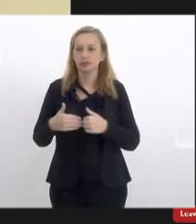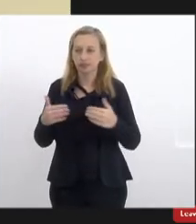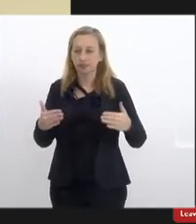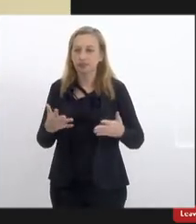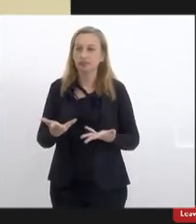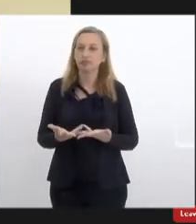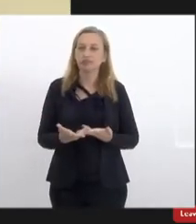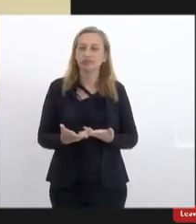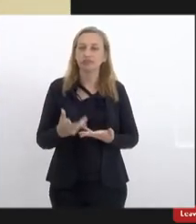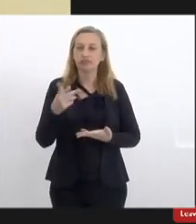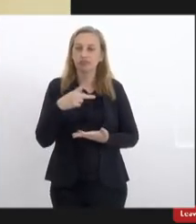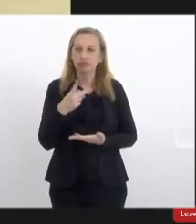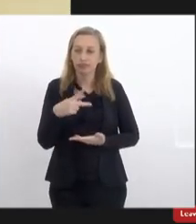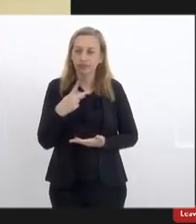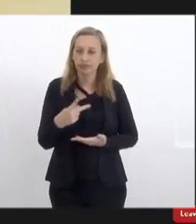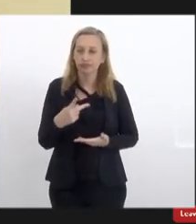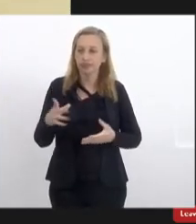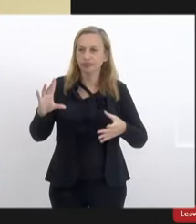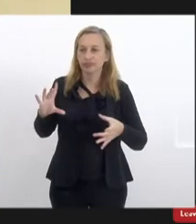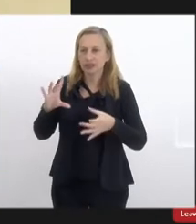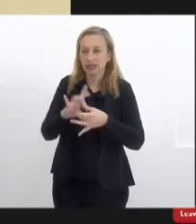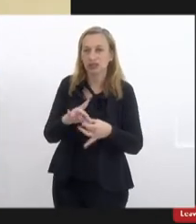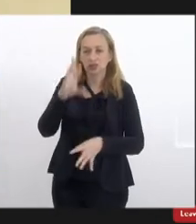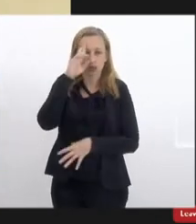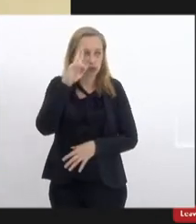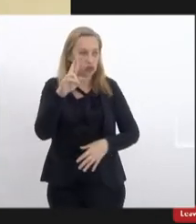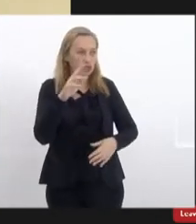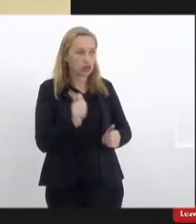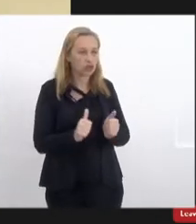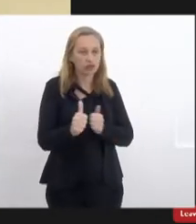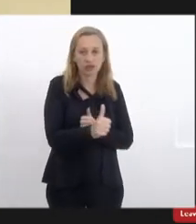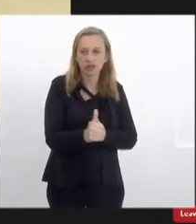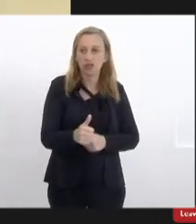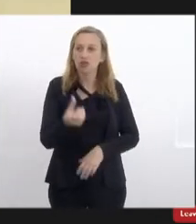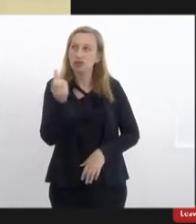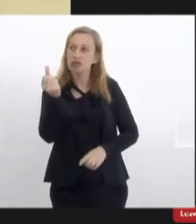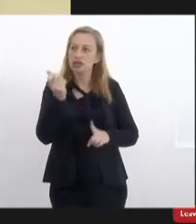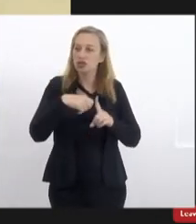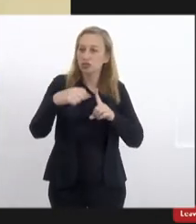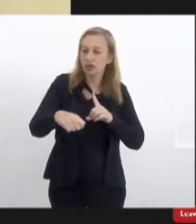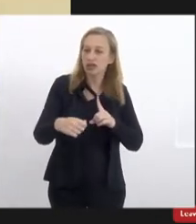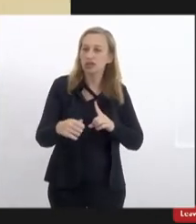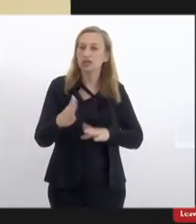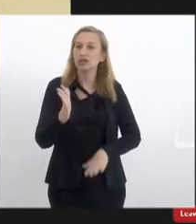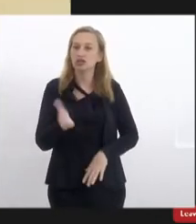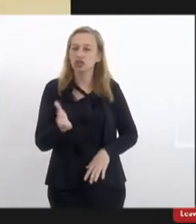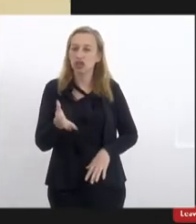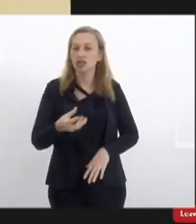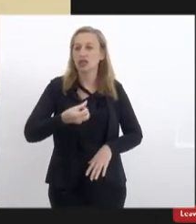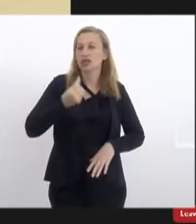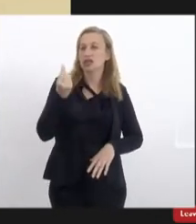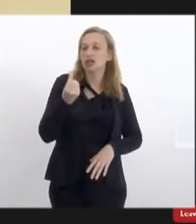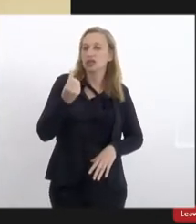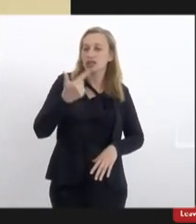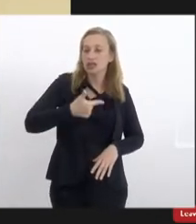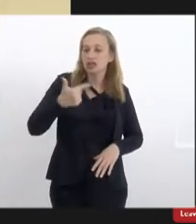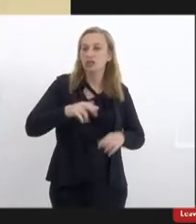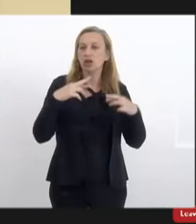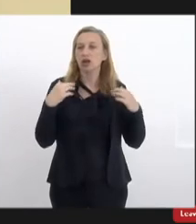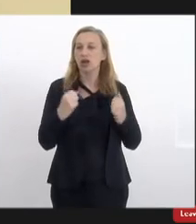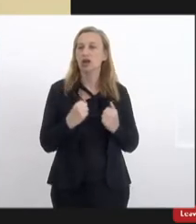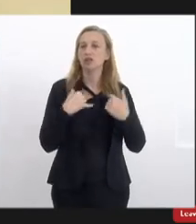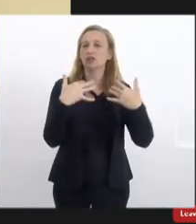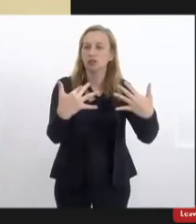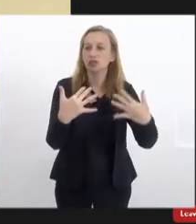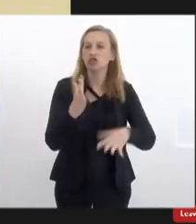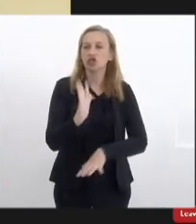para fazer essa integração que o senhor tem feito. Eu estou à frente da pasta há 6 meses, para mim já é a segunda audiência pública já, então assim,